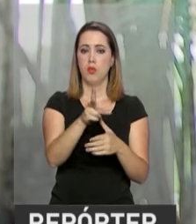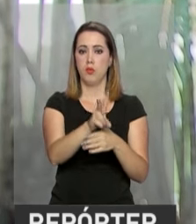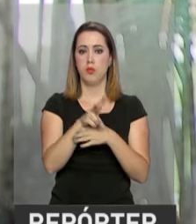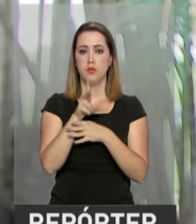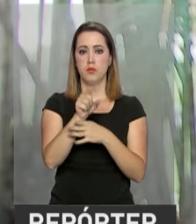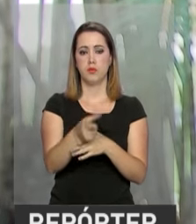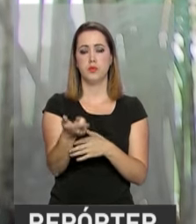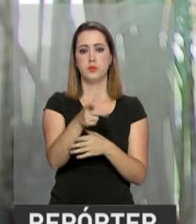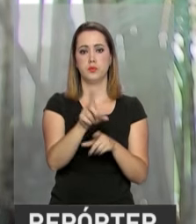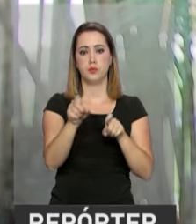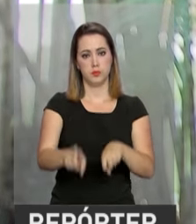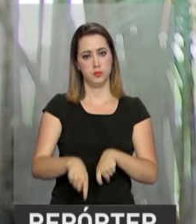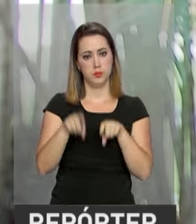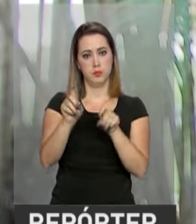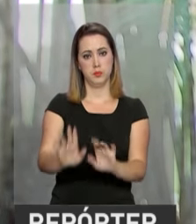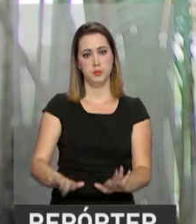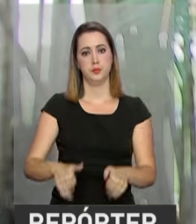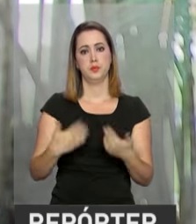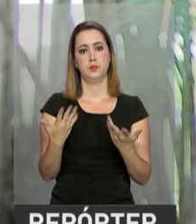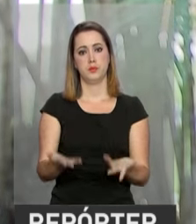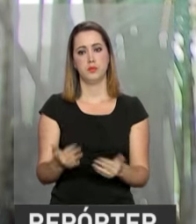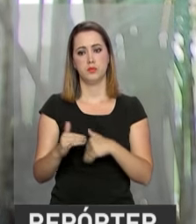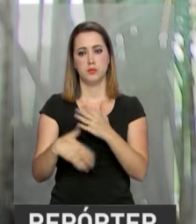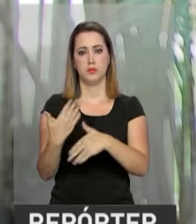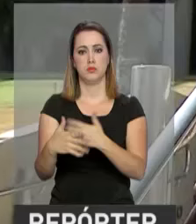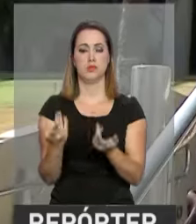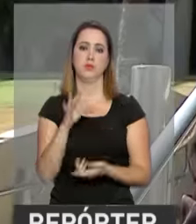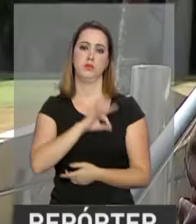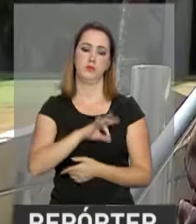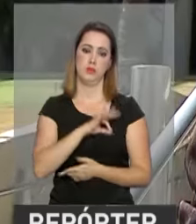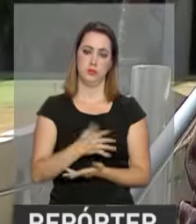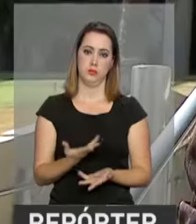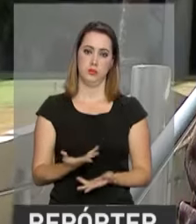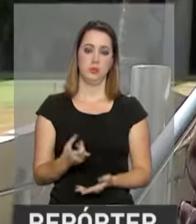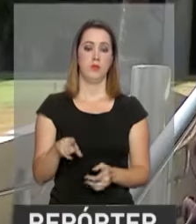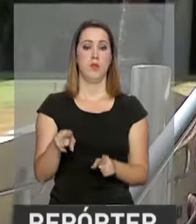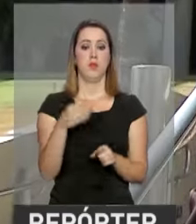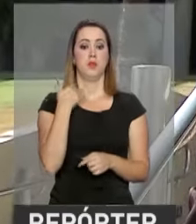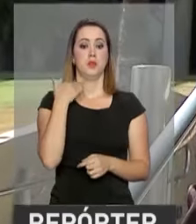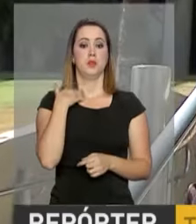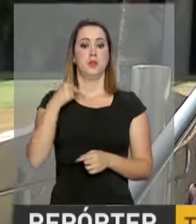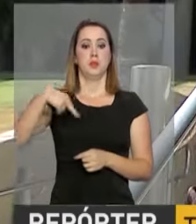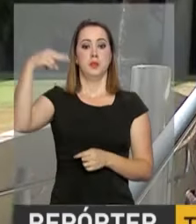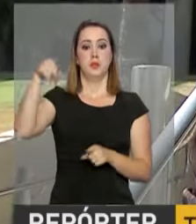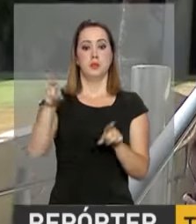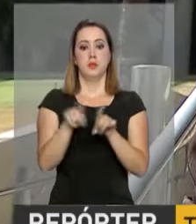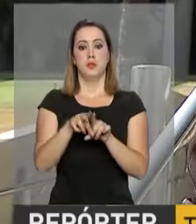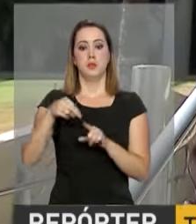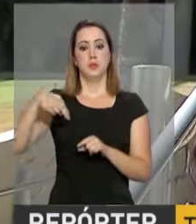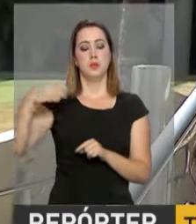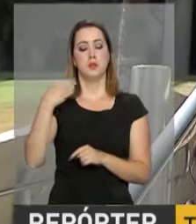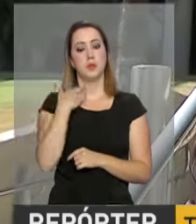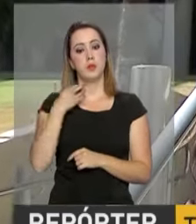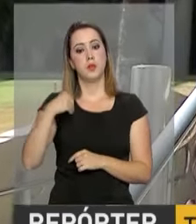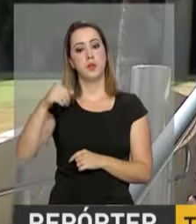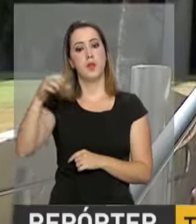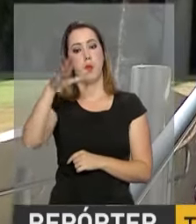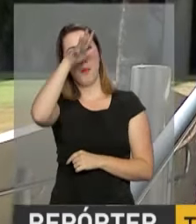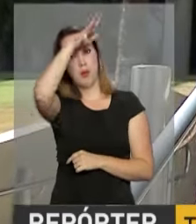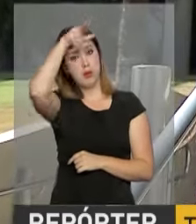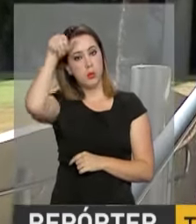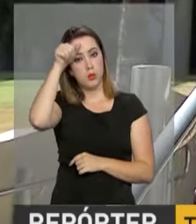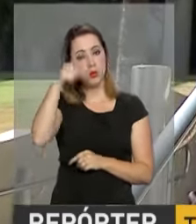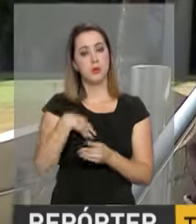no no setor Rural E com isso passa novamente a Gerar renda além do Banco do Nordeste e do Banco da Amazônia a medida também vale para